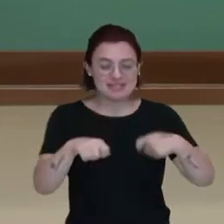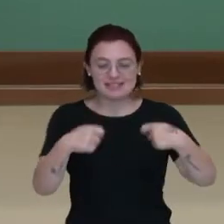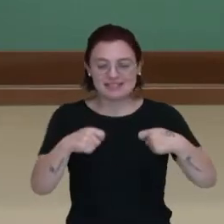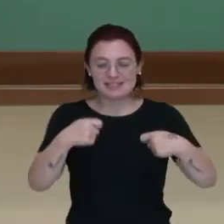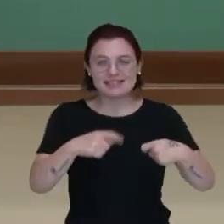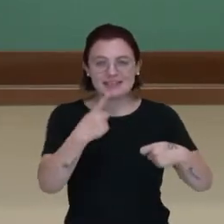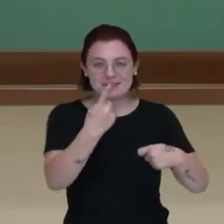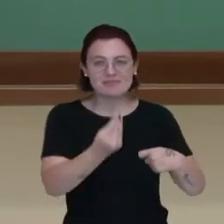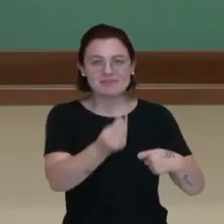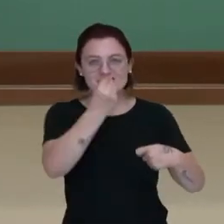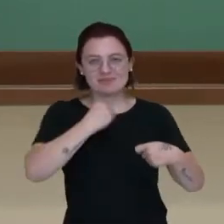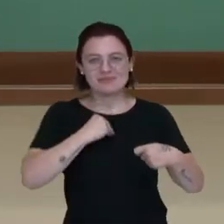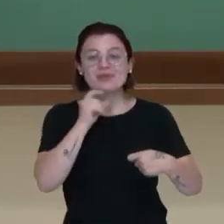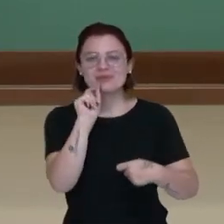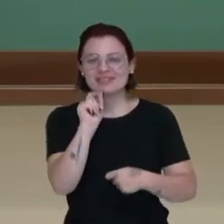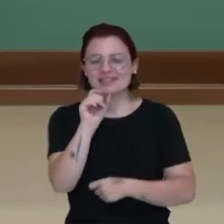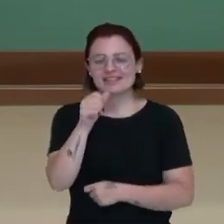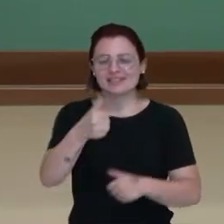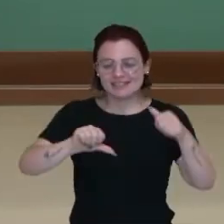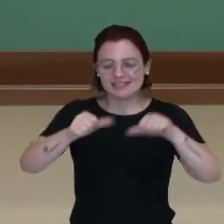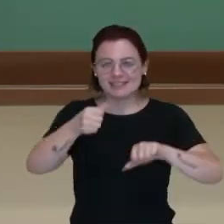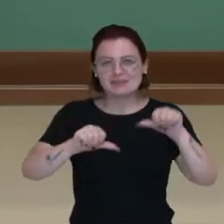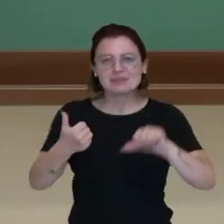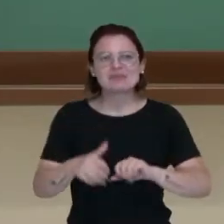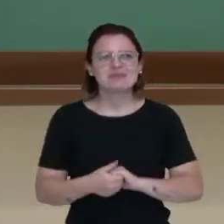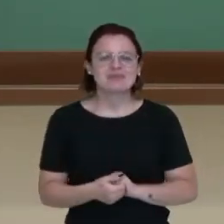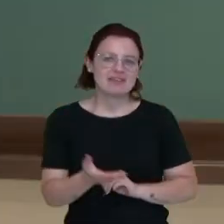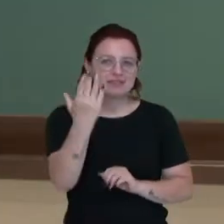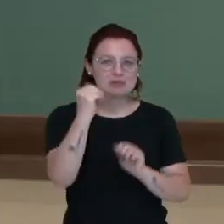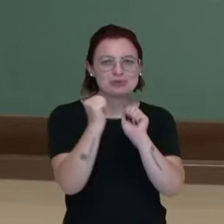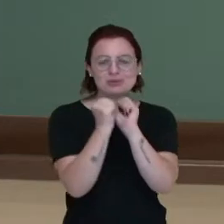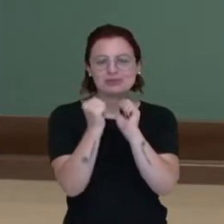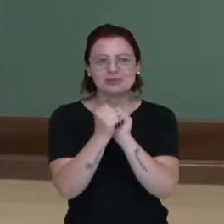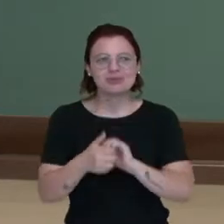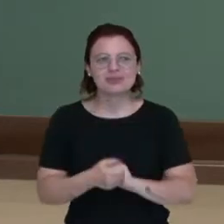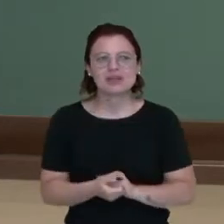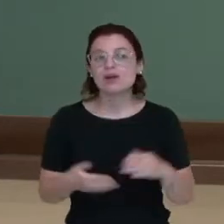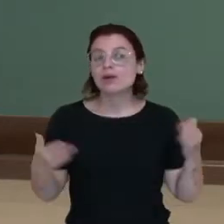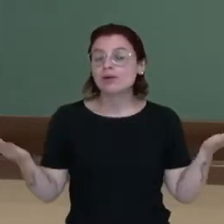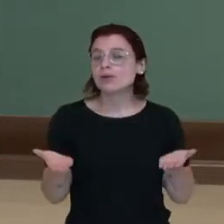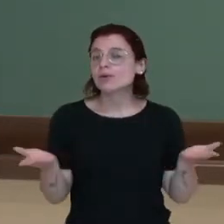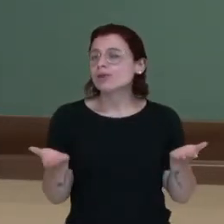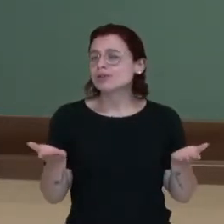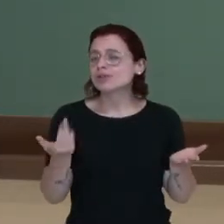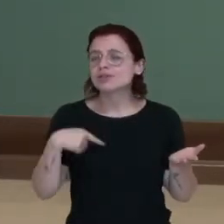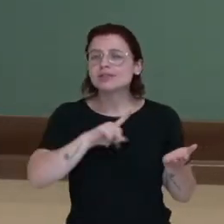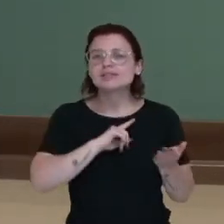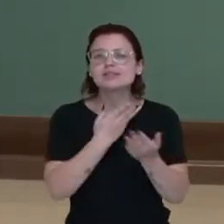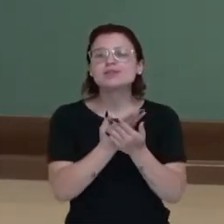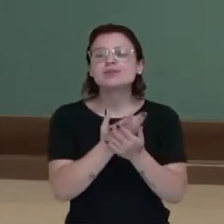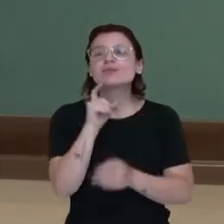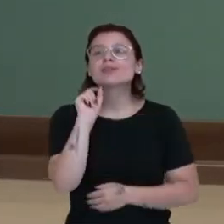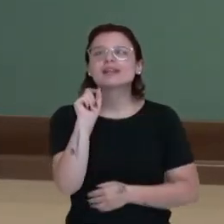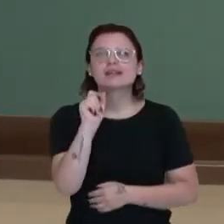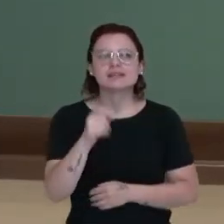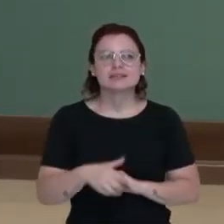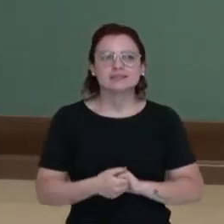dose, professor. Então venha comigo. Venha comigo. O que nós vamos estudar, professor? Nós vamos